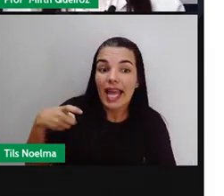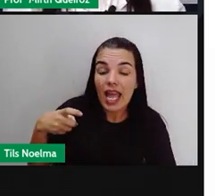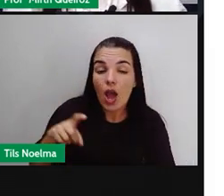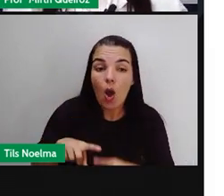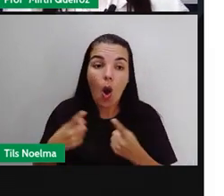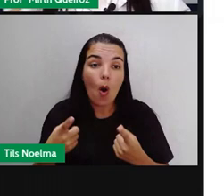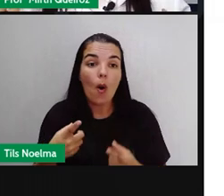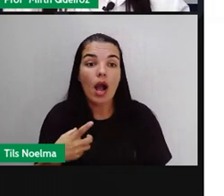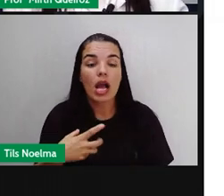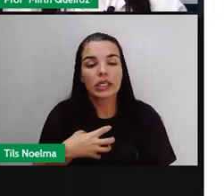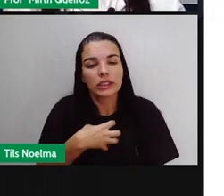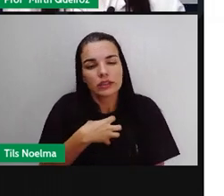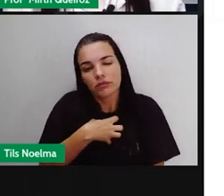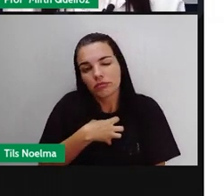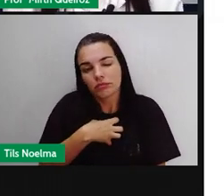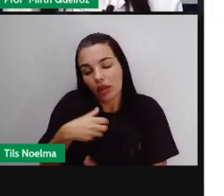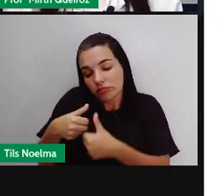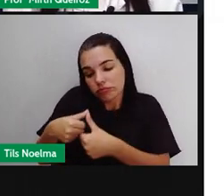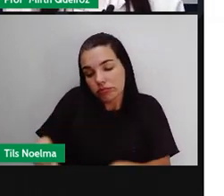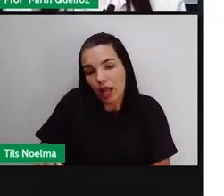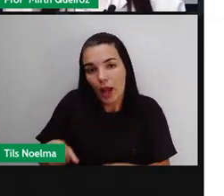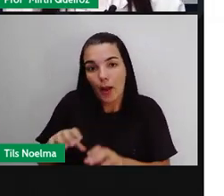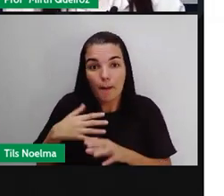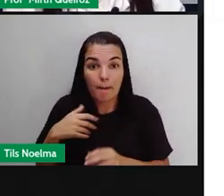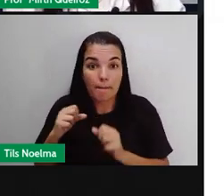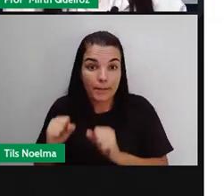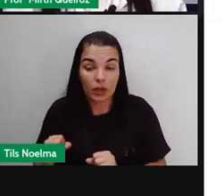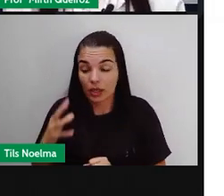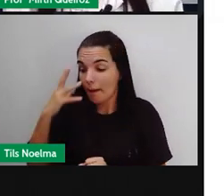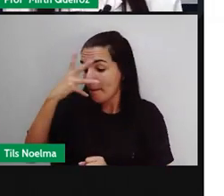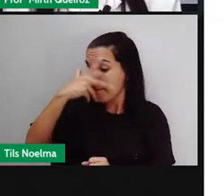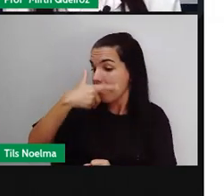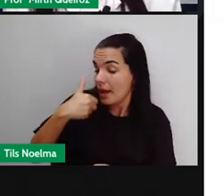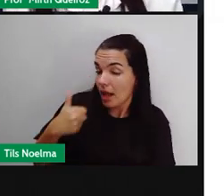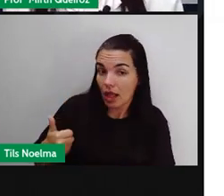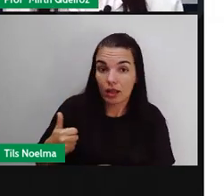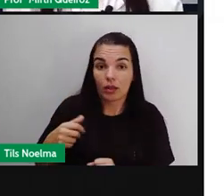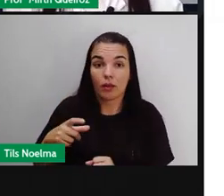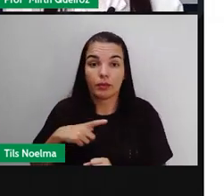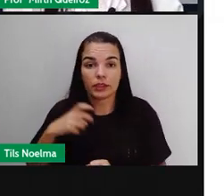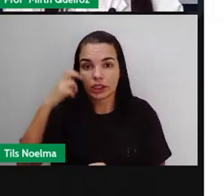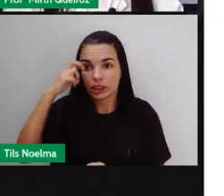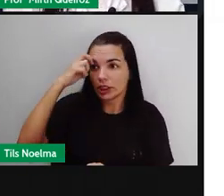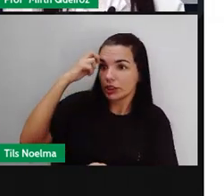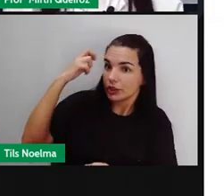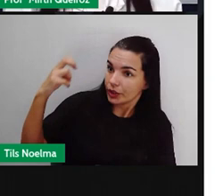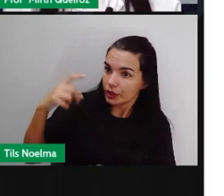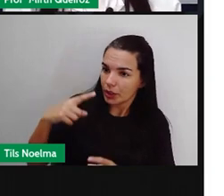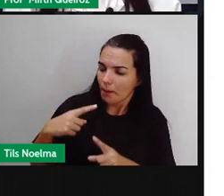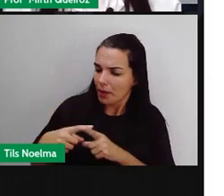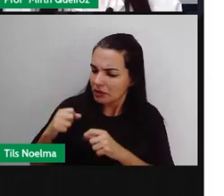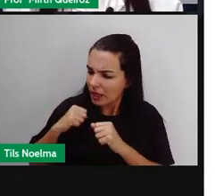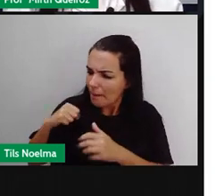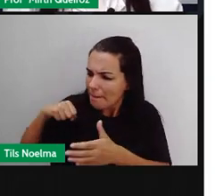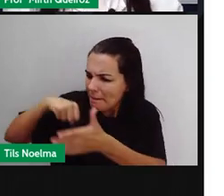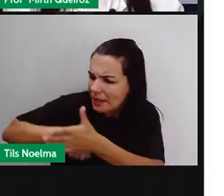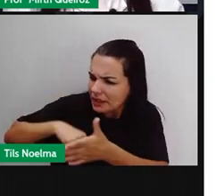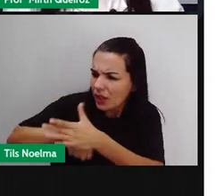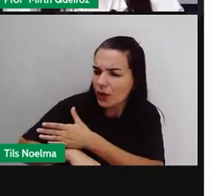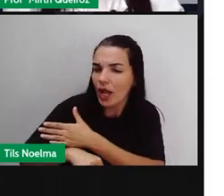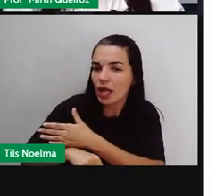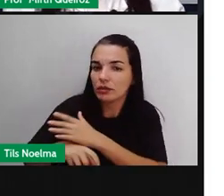eu posso ser ou estar belo, inocente, inteligente, pressionado, puro. Já